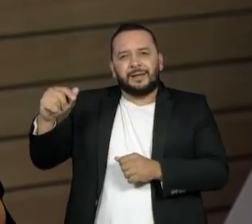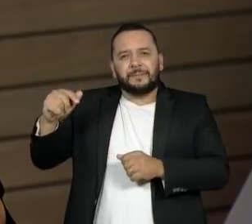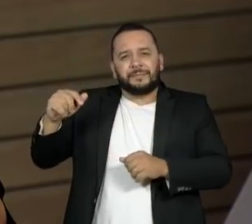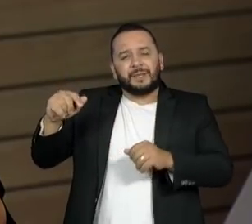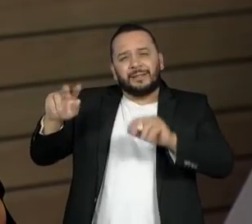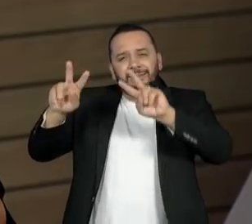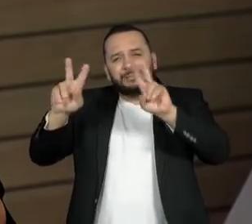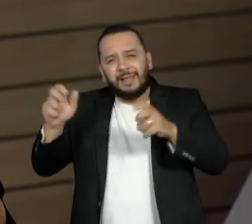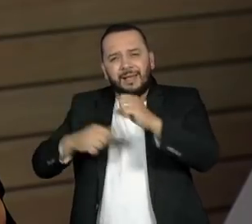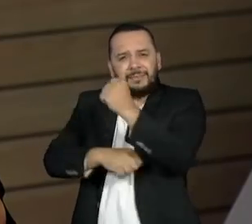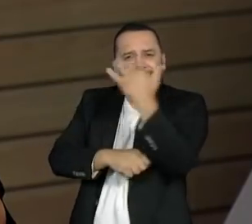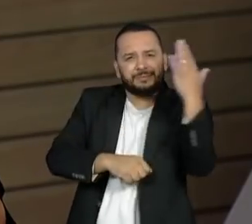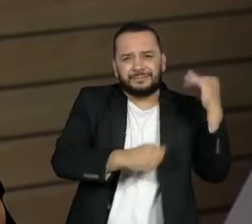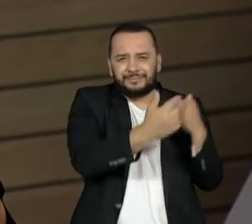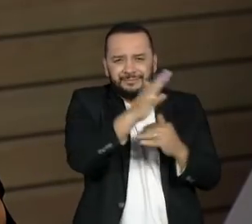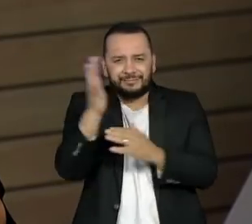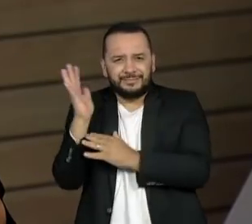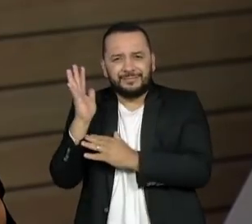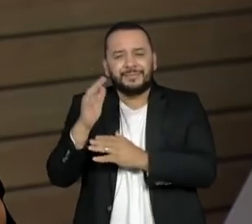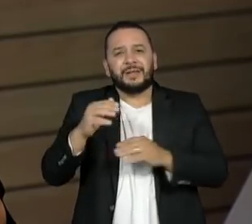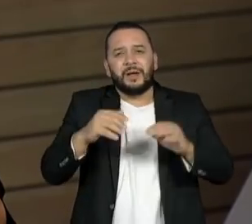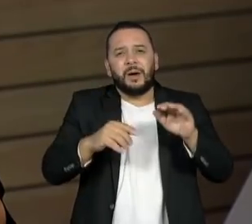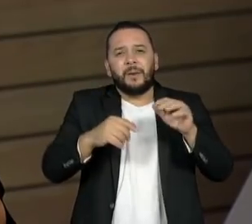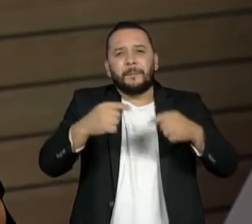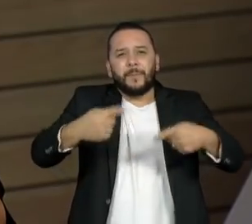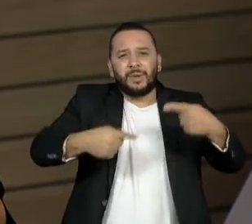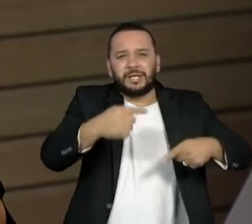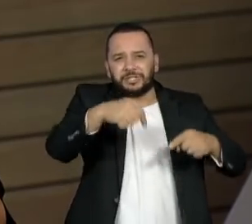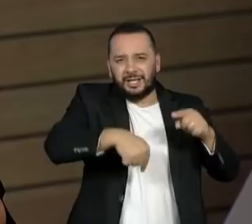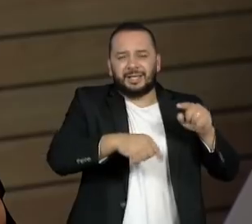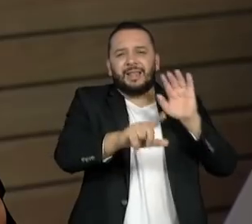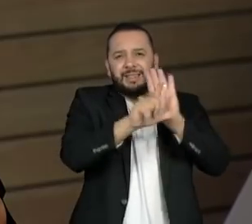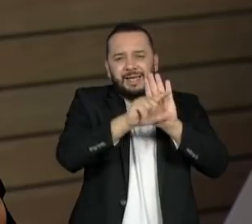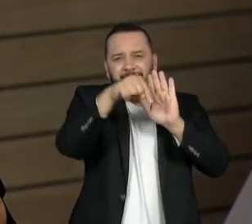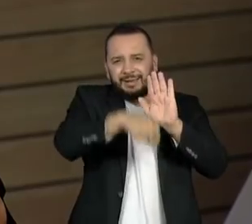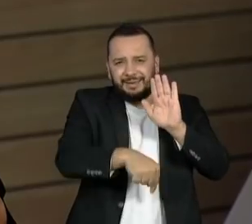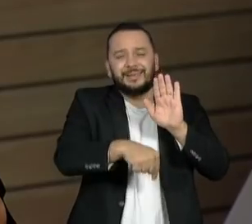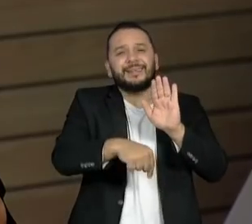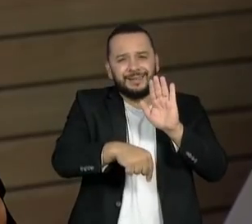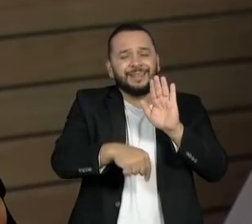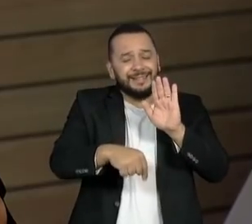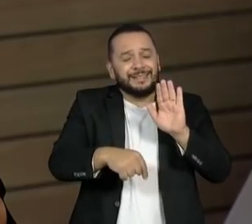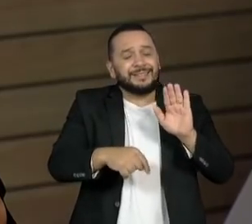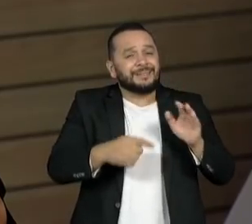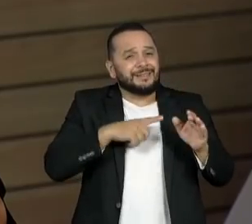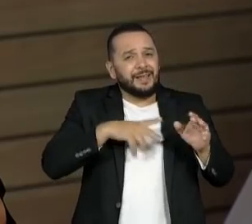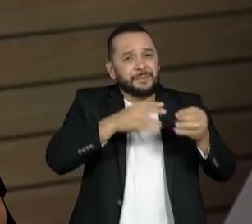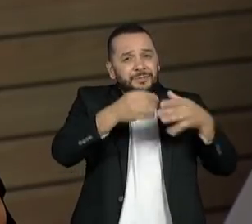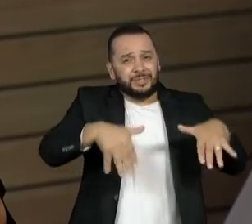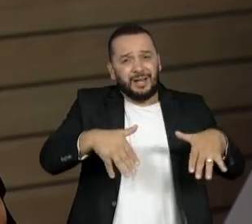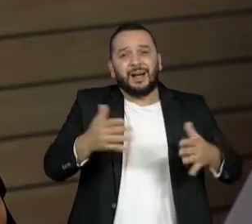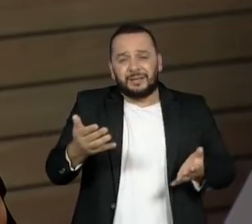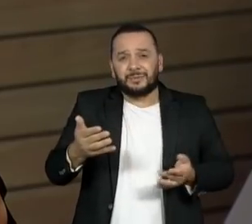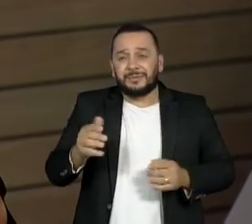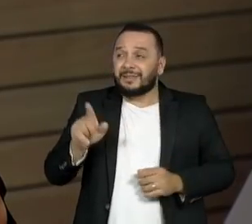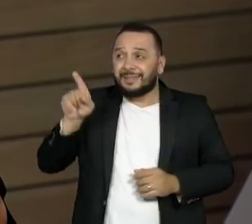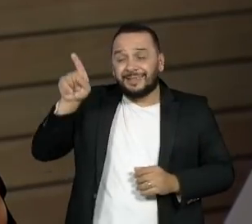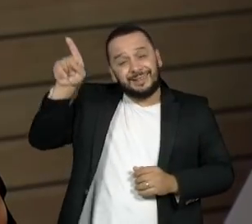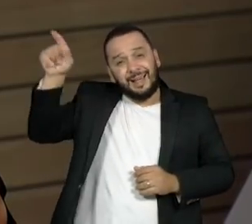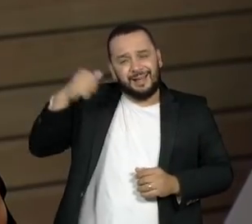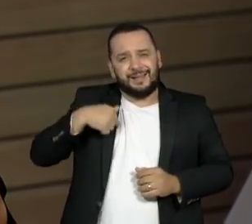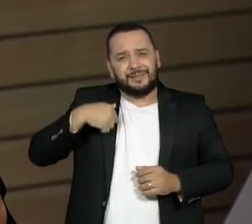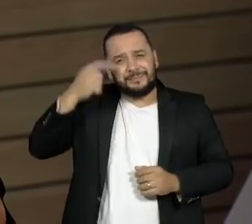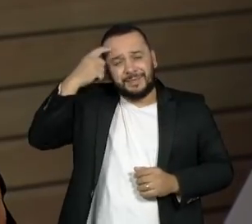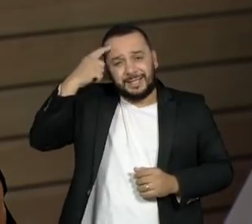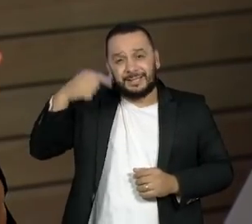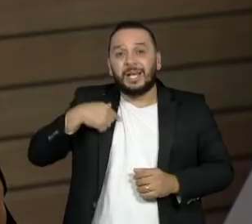ele mencionou o Brasil e a política ambiental no debate, em um dos debates presidenciais, a situação no Brasil vai ficar muito mais frágil,